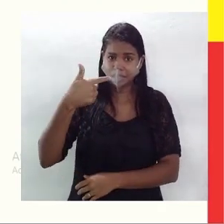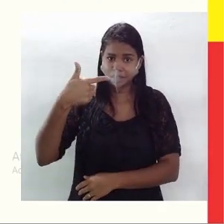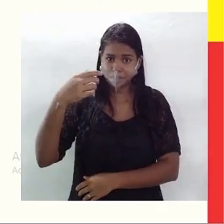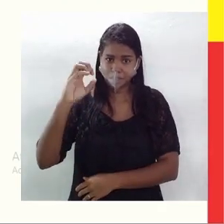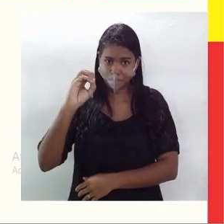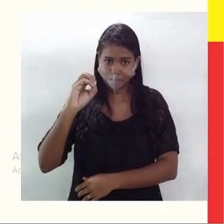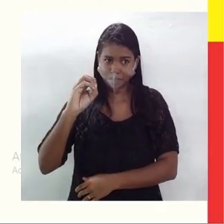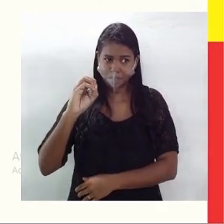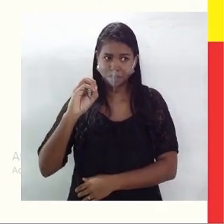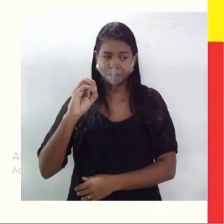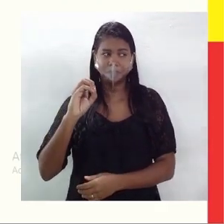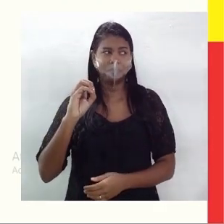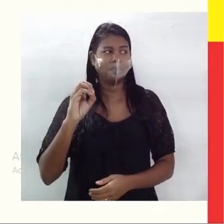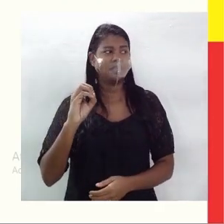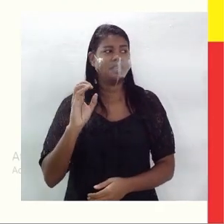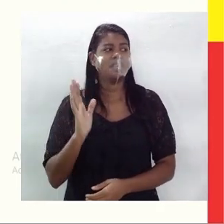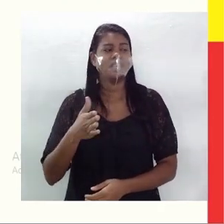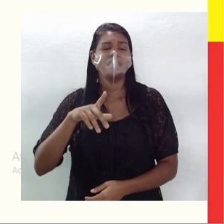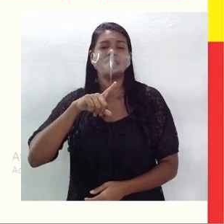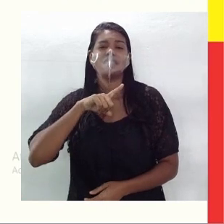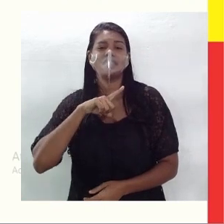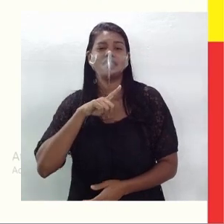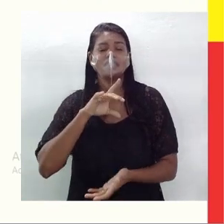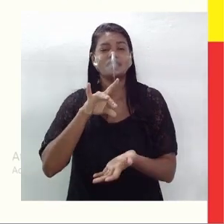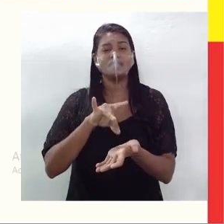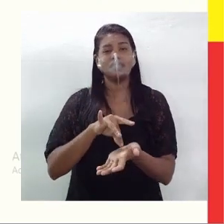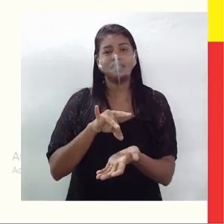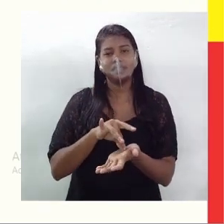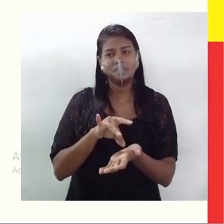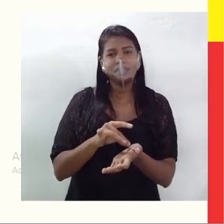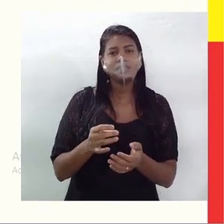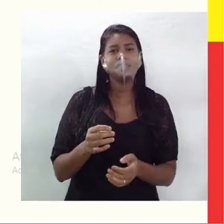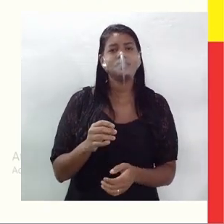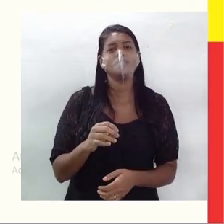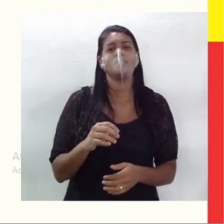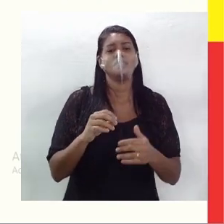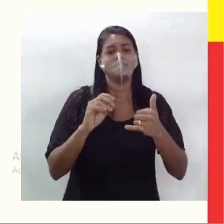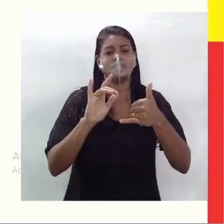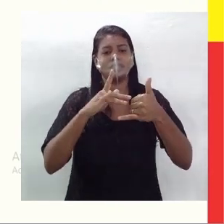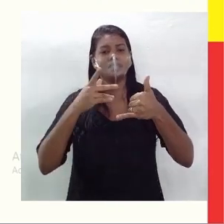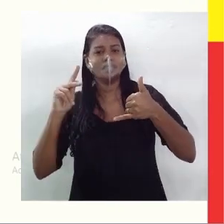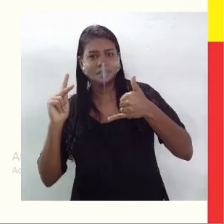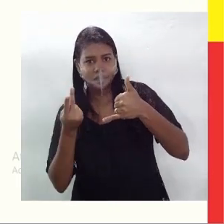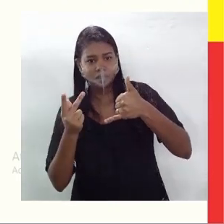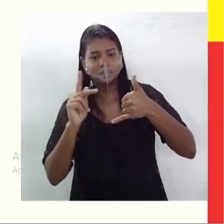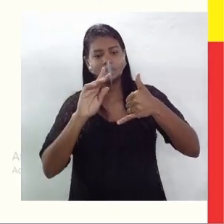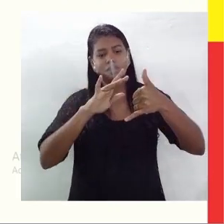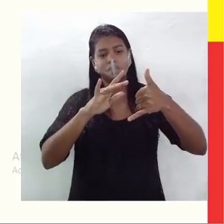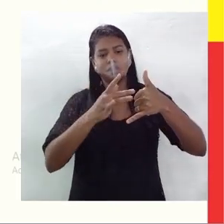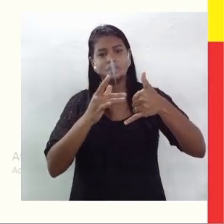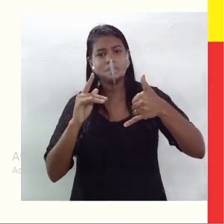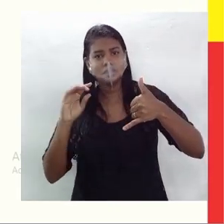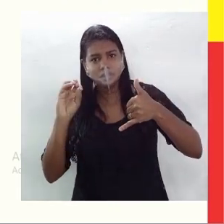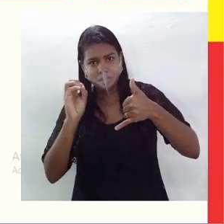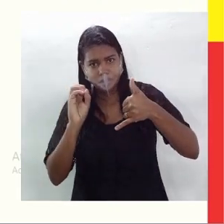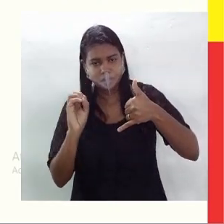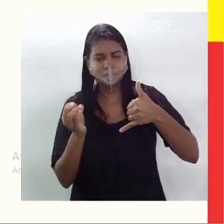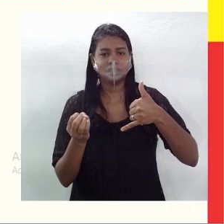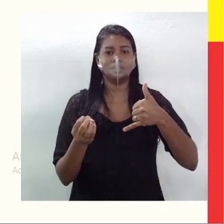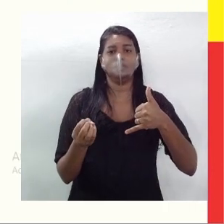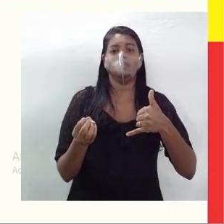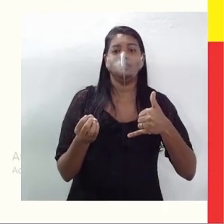O H2O a gente já tem, na realidade, hidrogênio, já tem oxigênio, fora os minerais que se